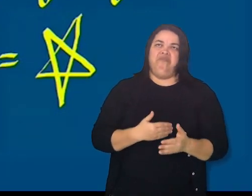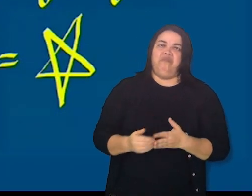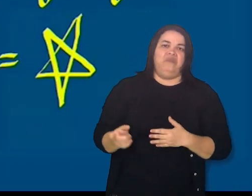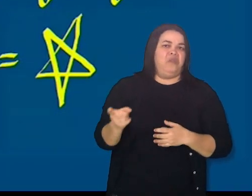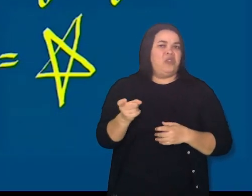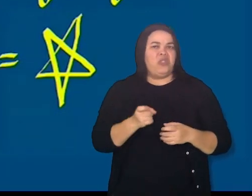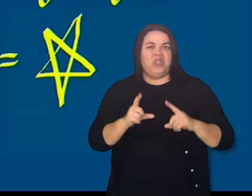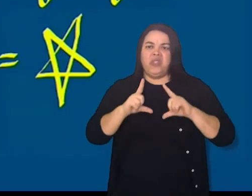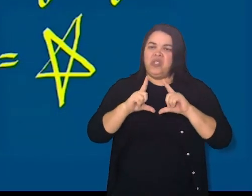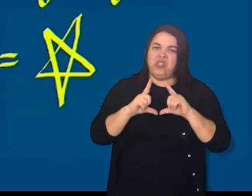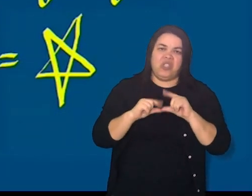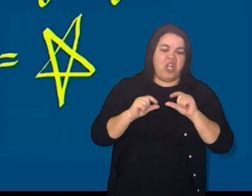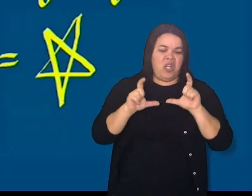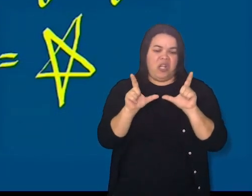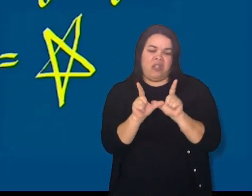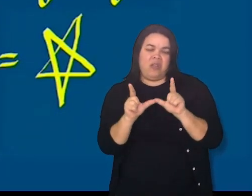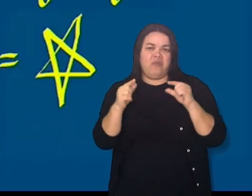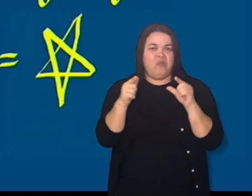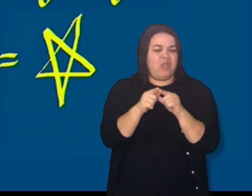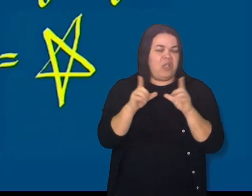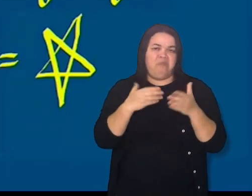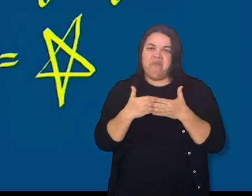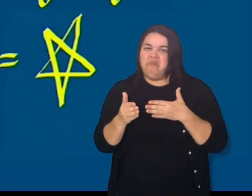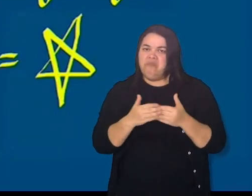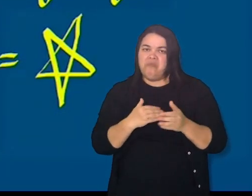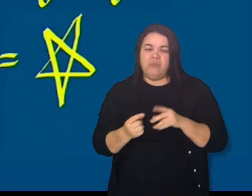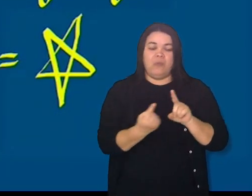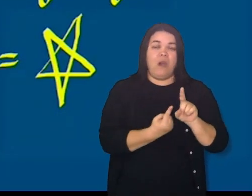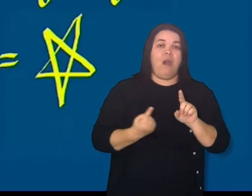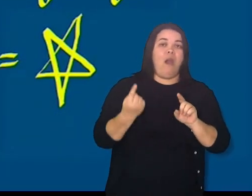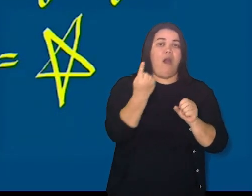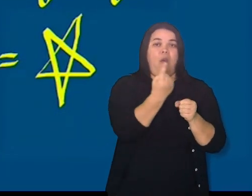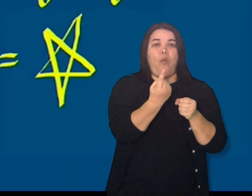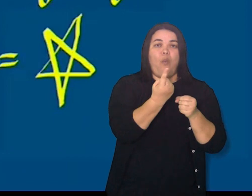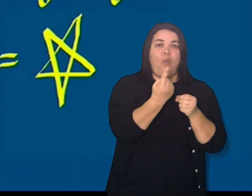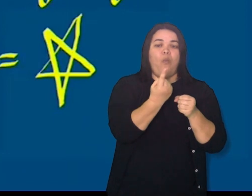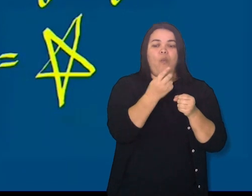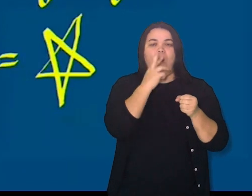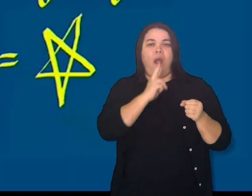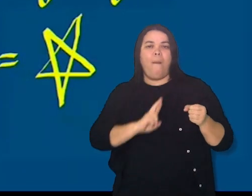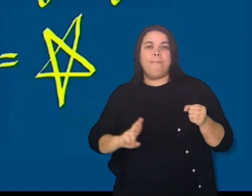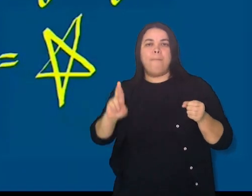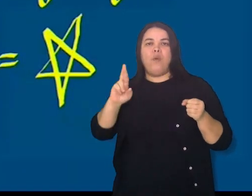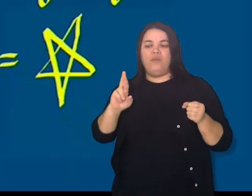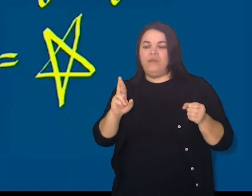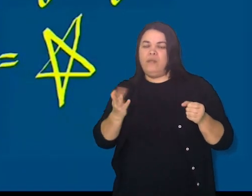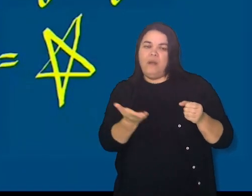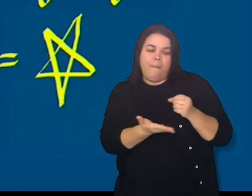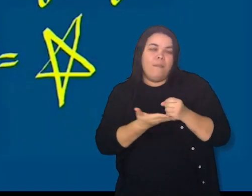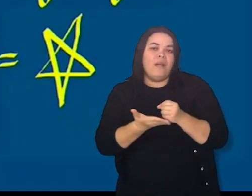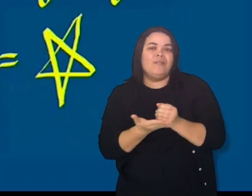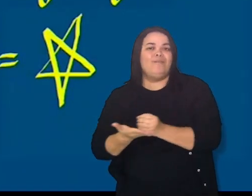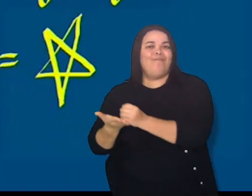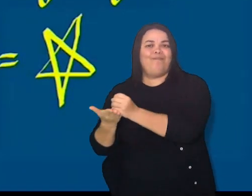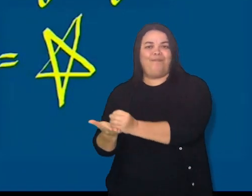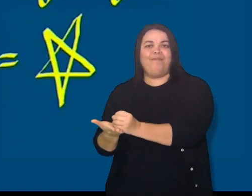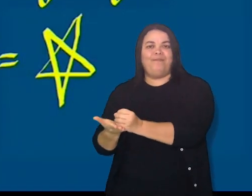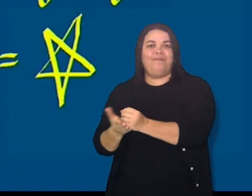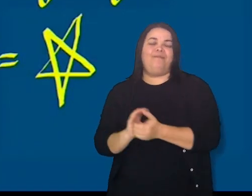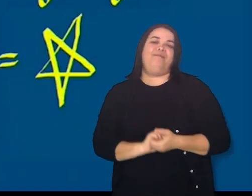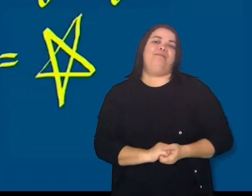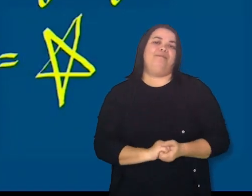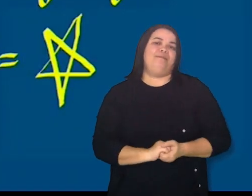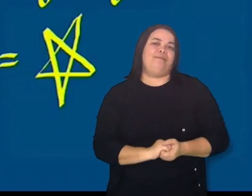1, 4, quadrado, estrela, retângulo. Se tiver elevado a 1, o resultado é a própria